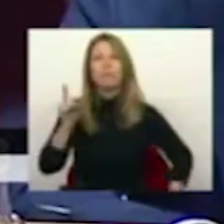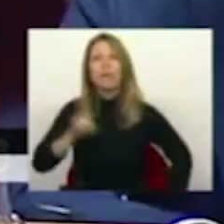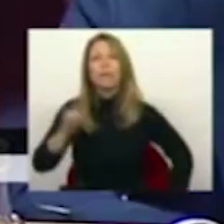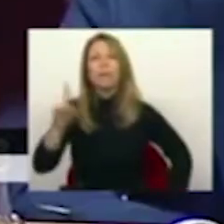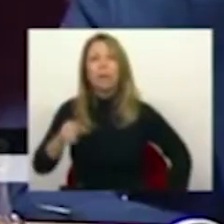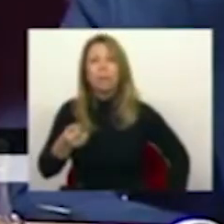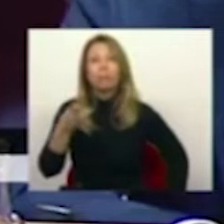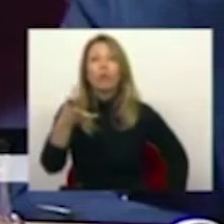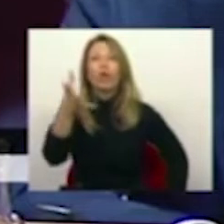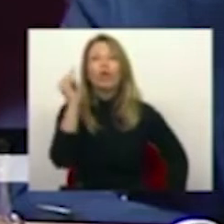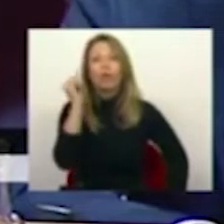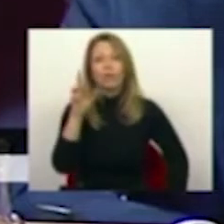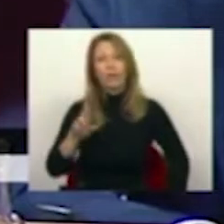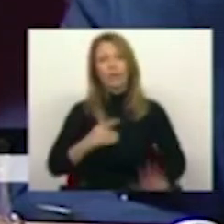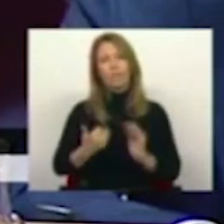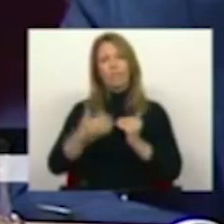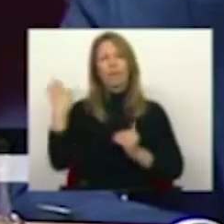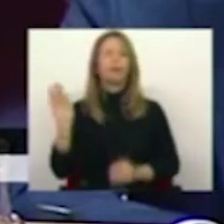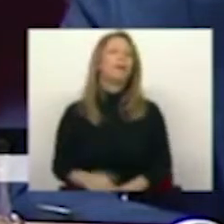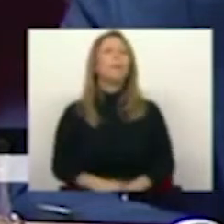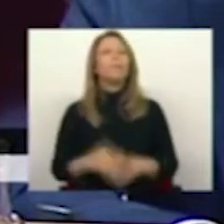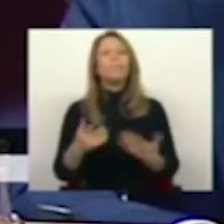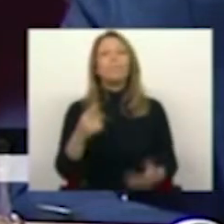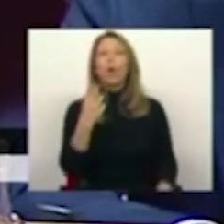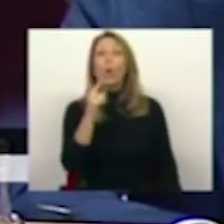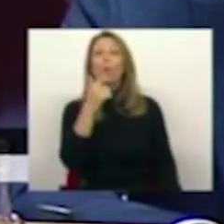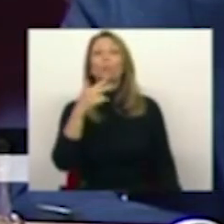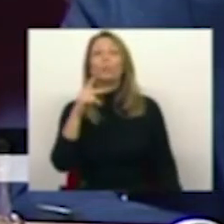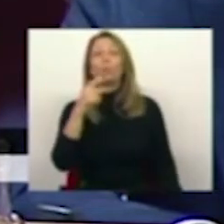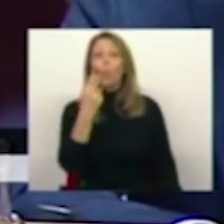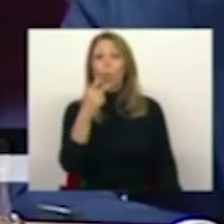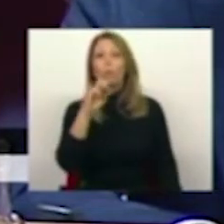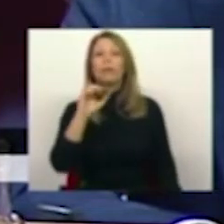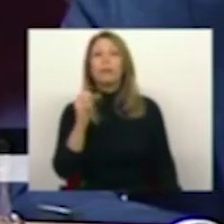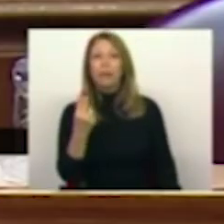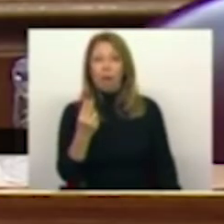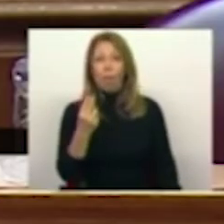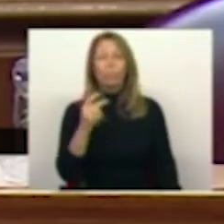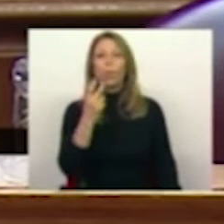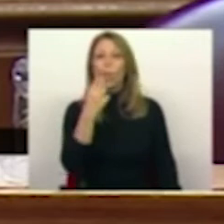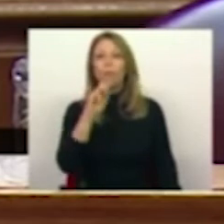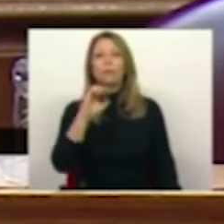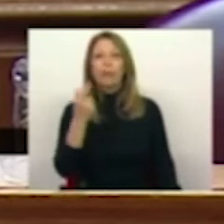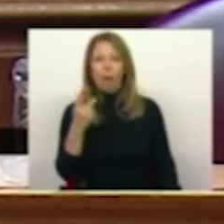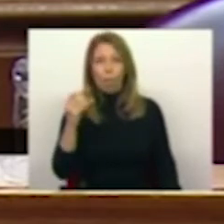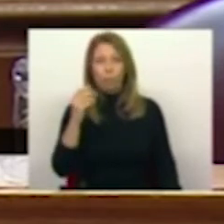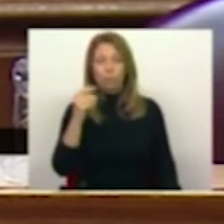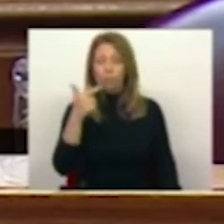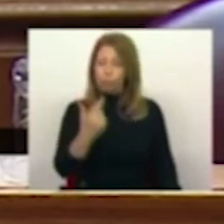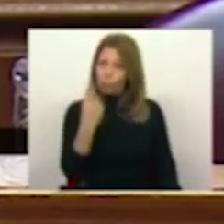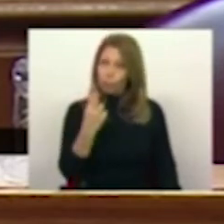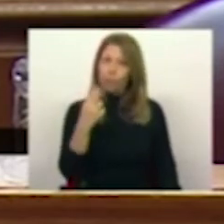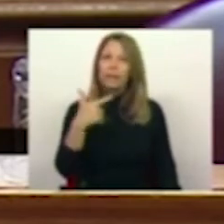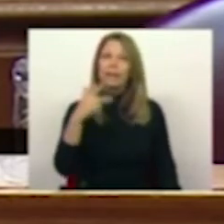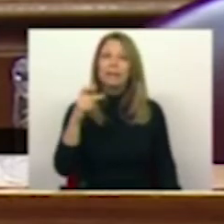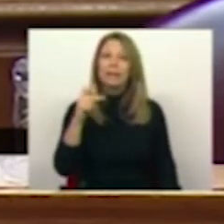2020. É o tal. Coloca uma dúvida totalmente ilegítima, totalmente ilegítima. A despesa